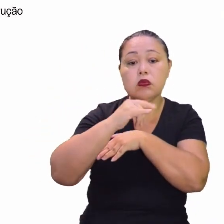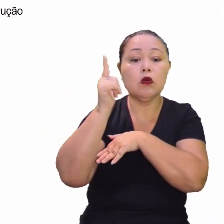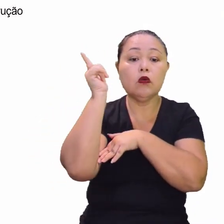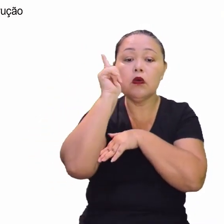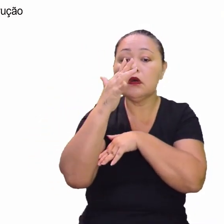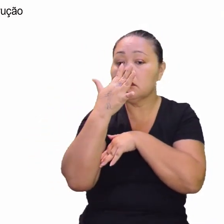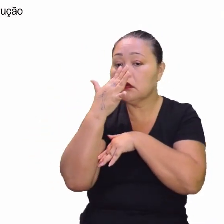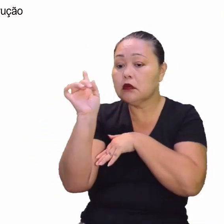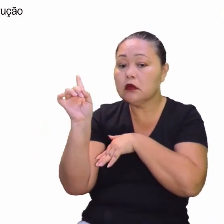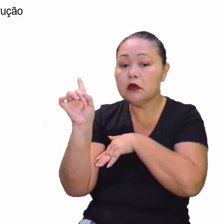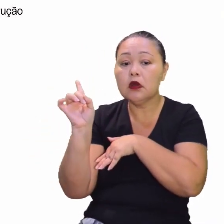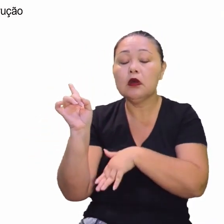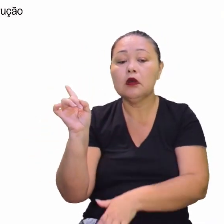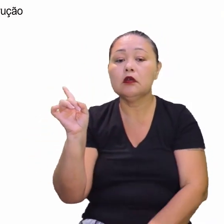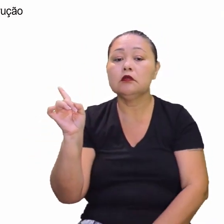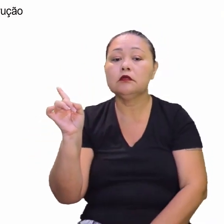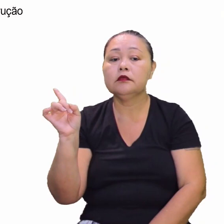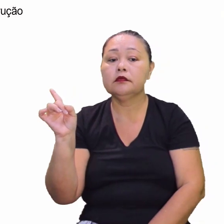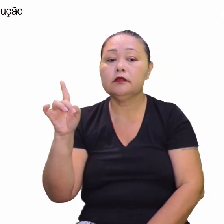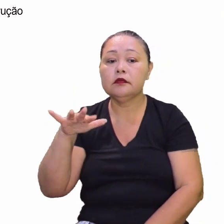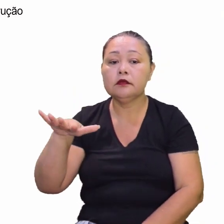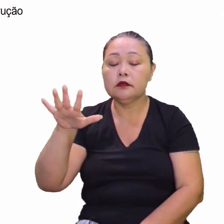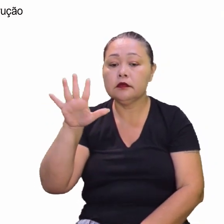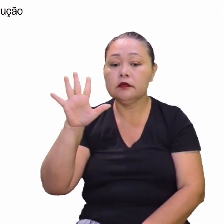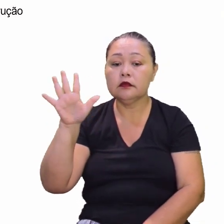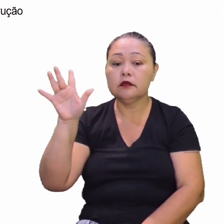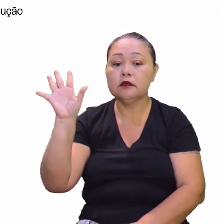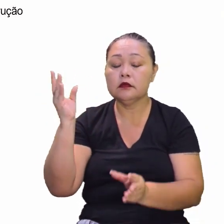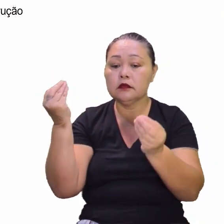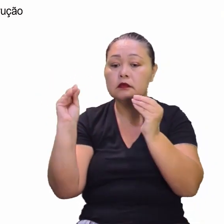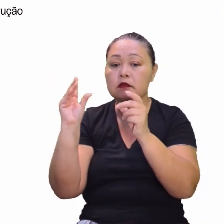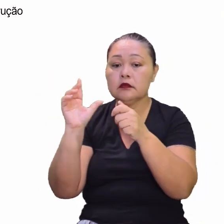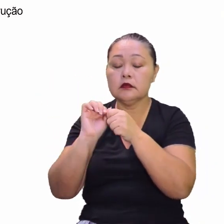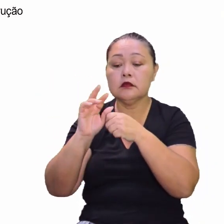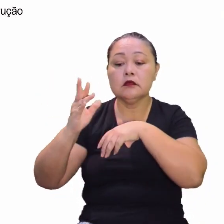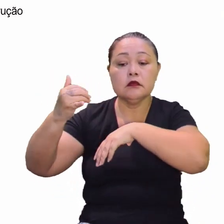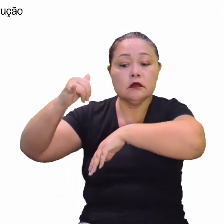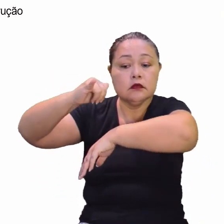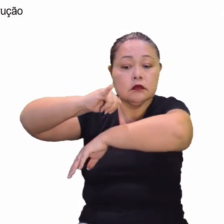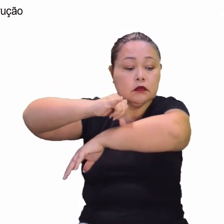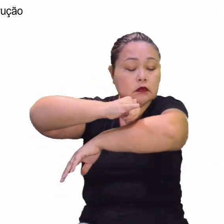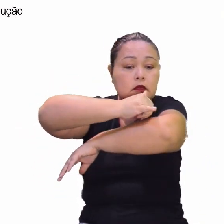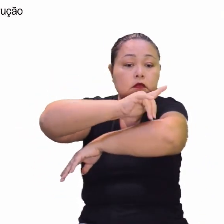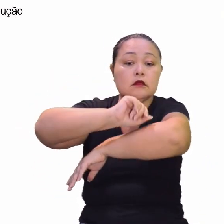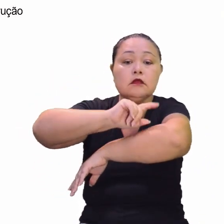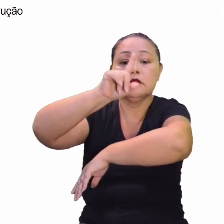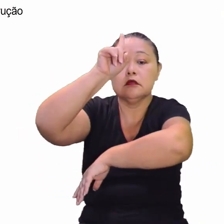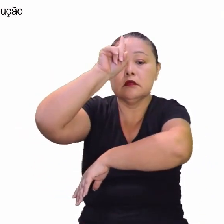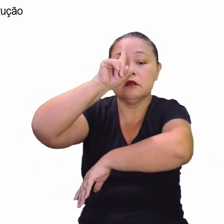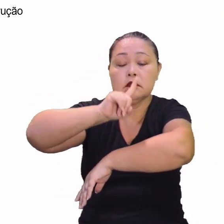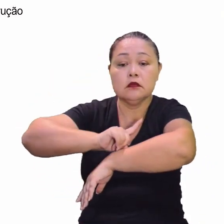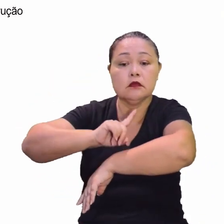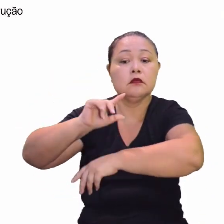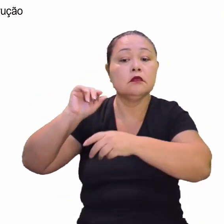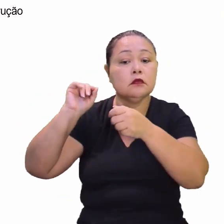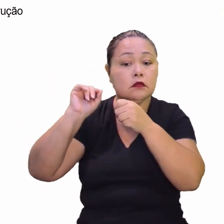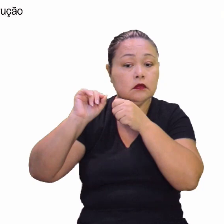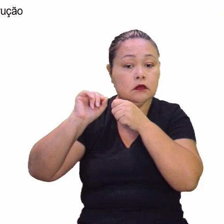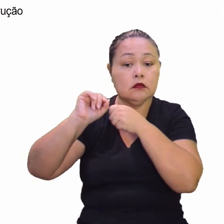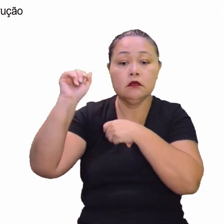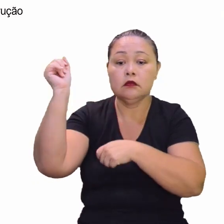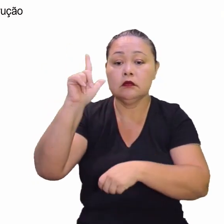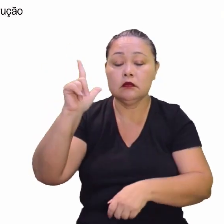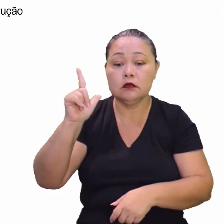consegue observar, por exemplo, né, nessas estruturas dos aeroportos em Rondônia, em amarelo em operação,